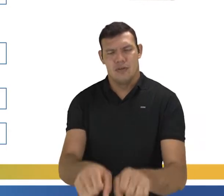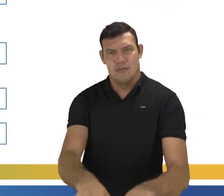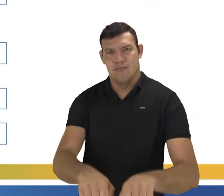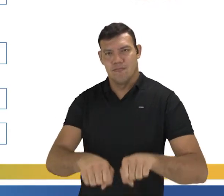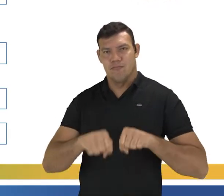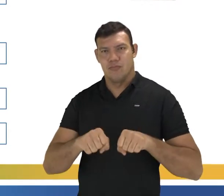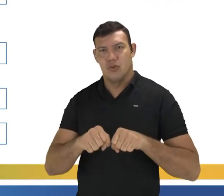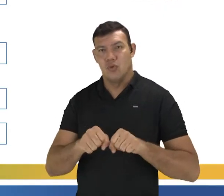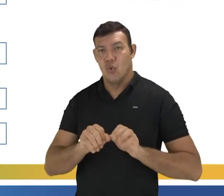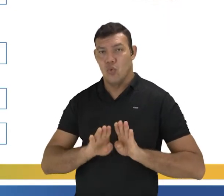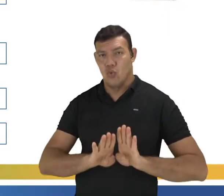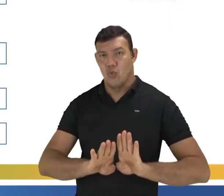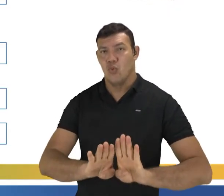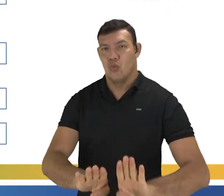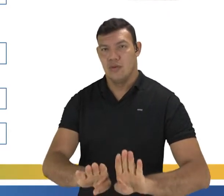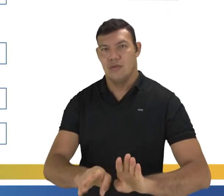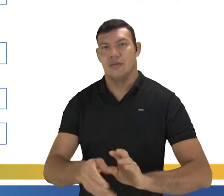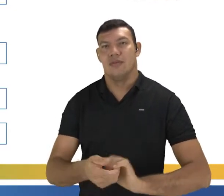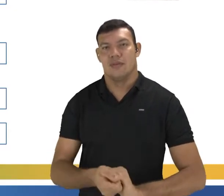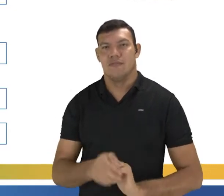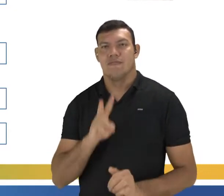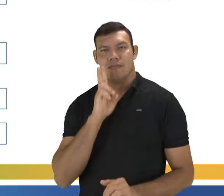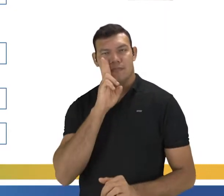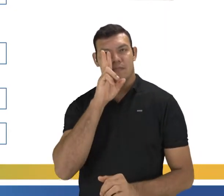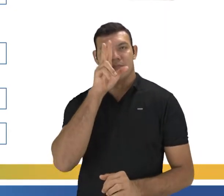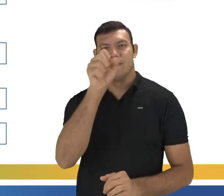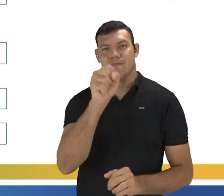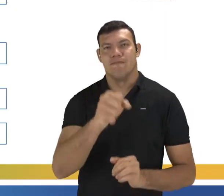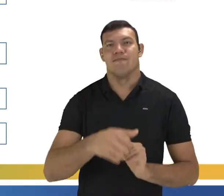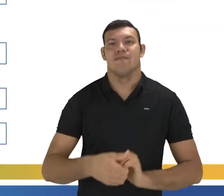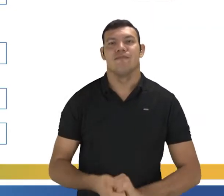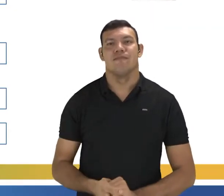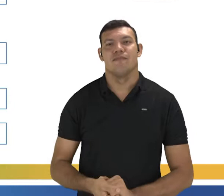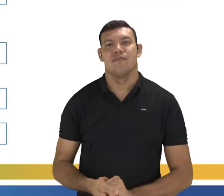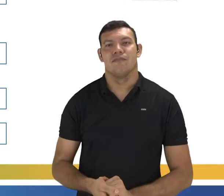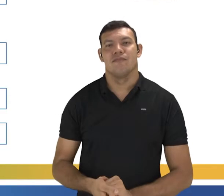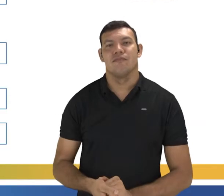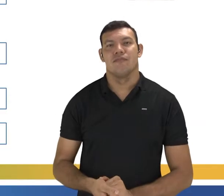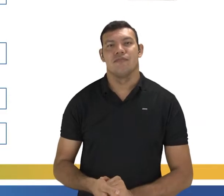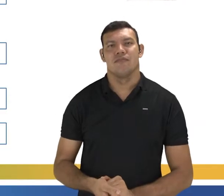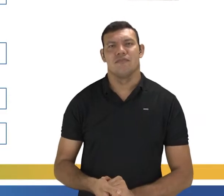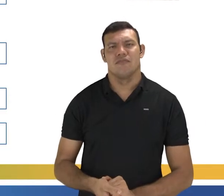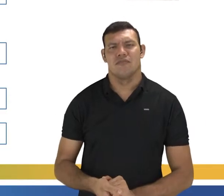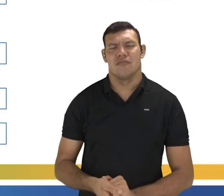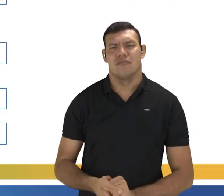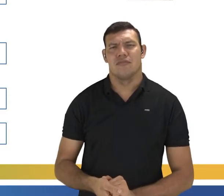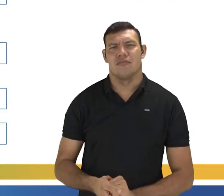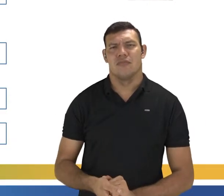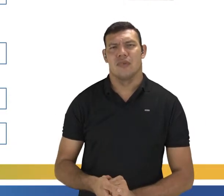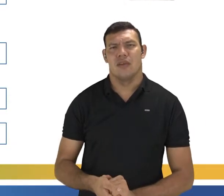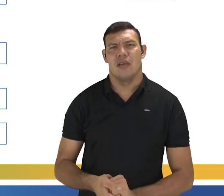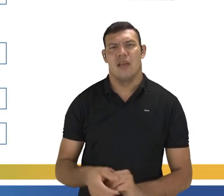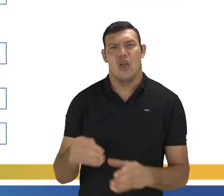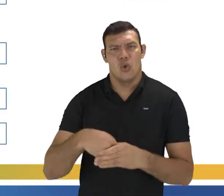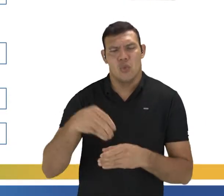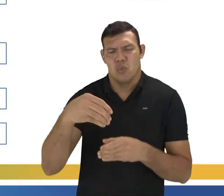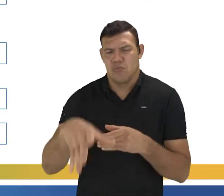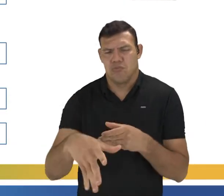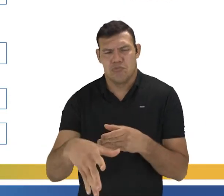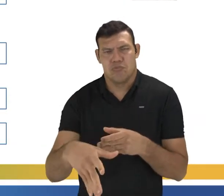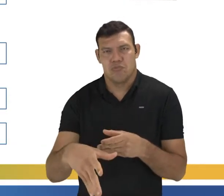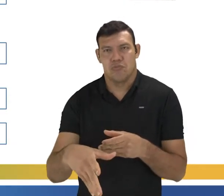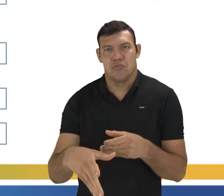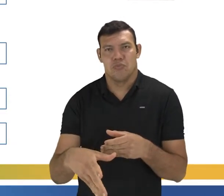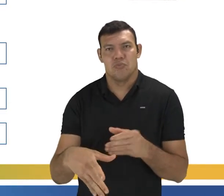puxar ou empurrar que hoje nós conhecemos como força né e também ela causa a extrema com relação a